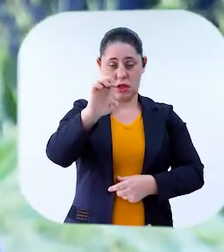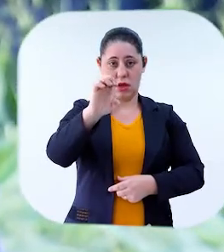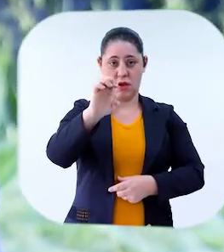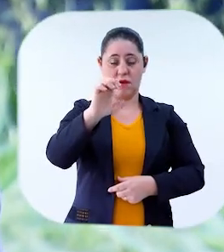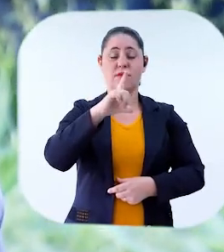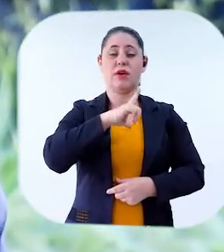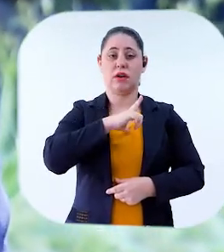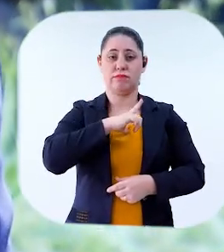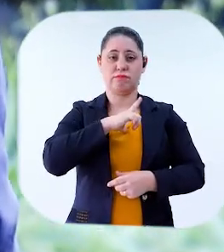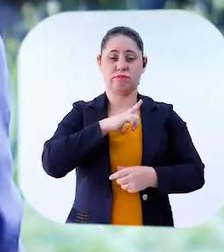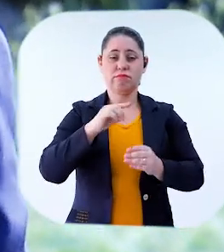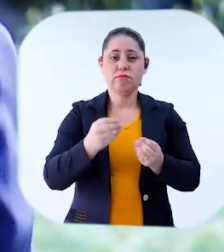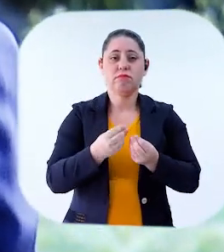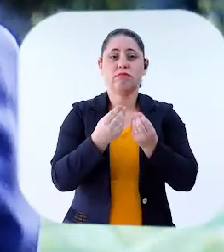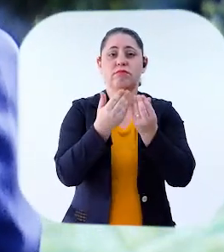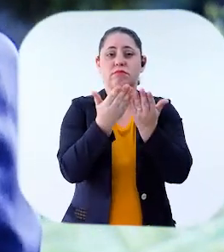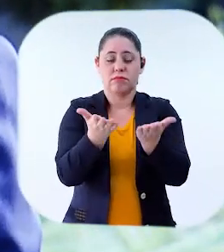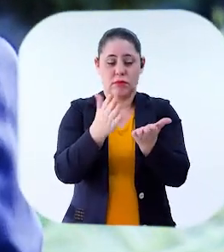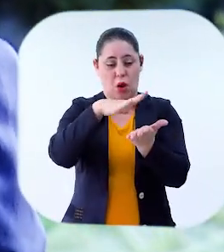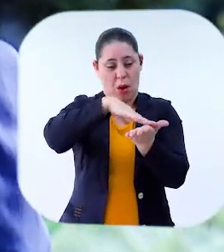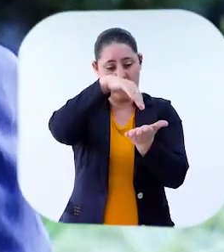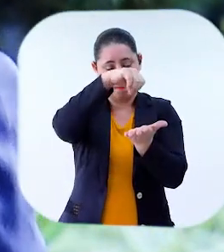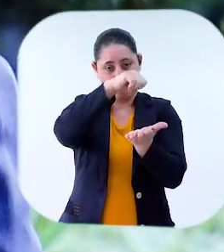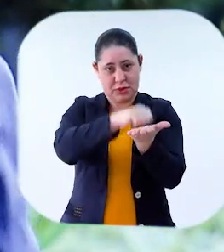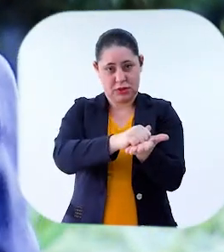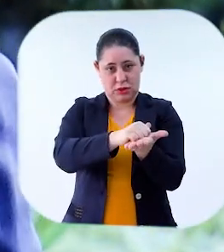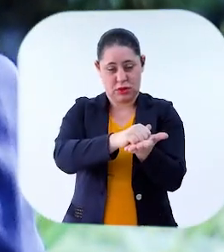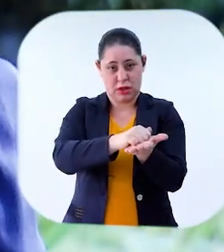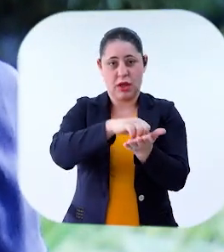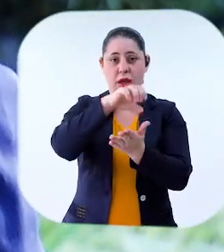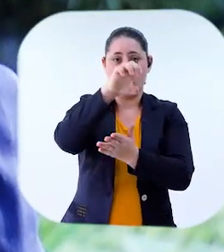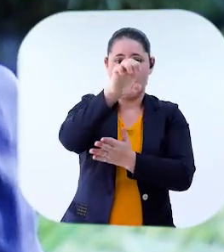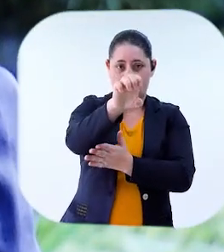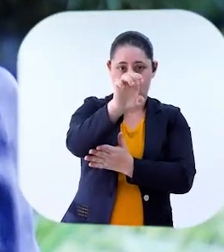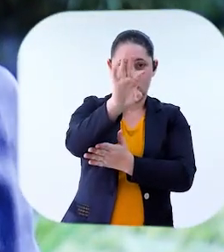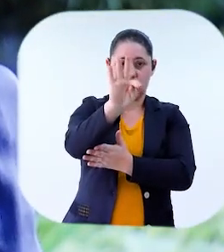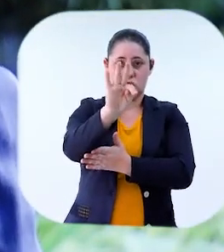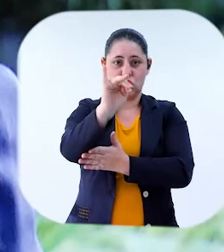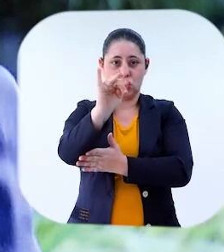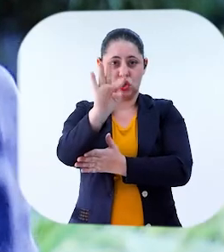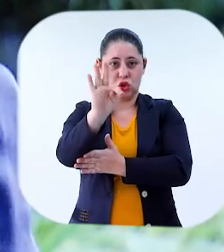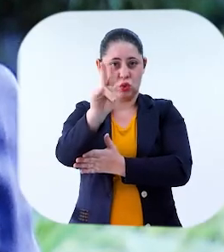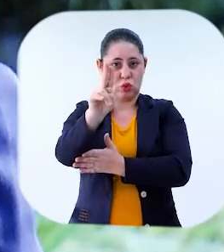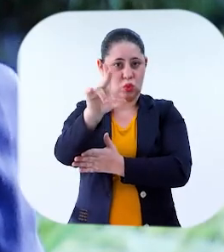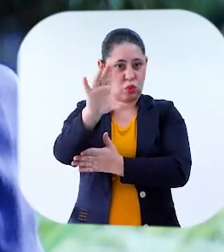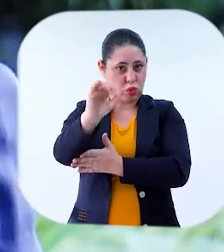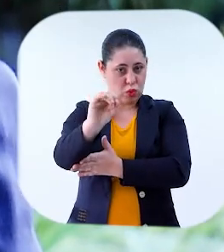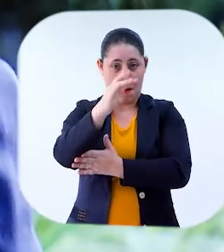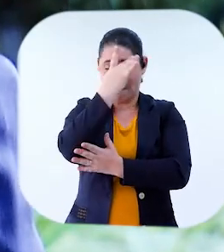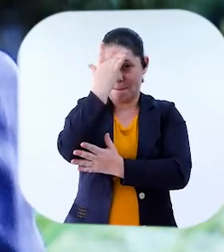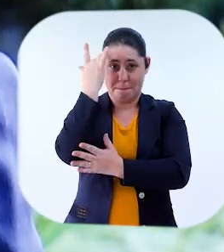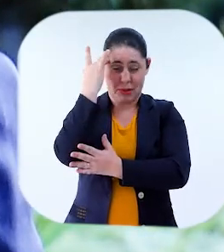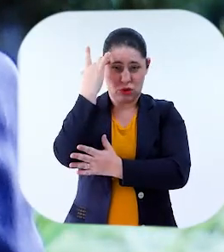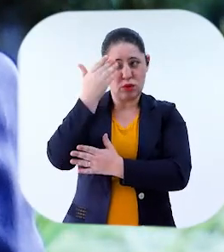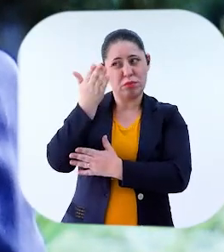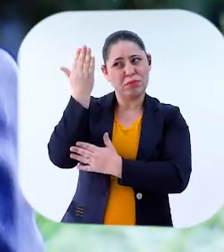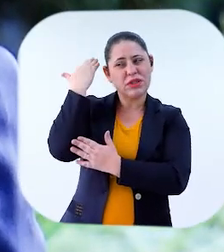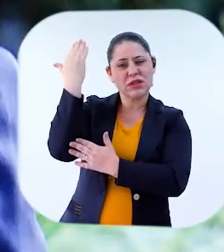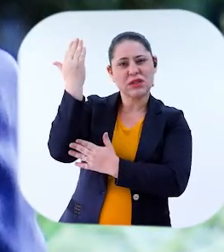vai disponibilizar um aplicativo que é o denominado e-título. E-título. E-título.